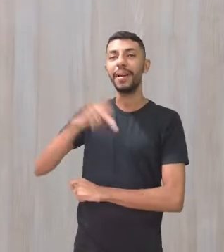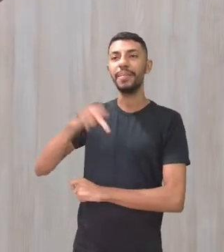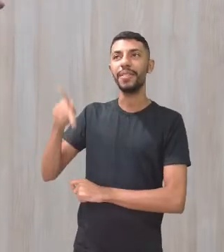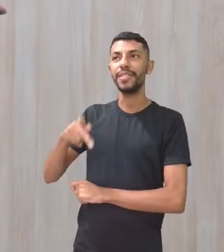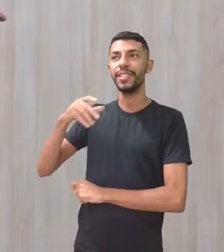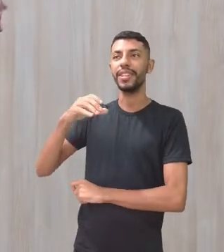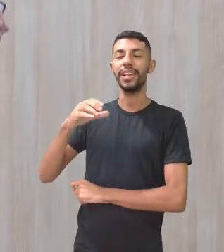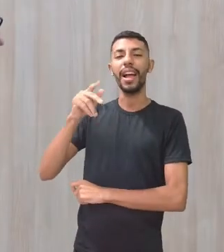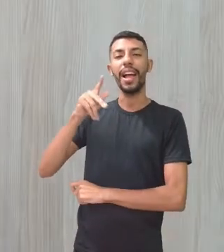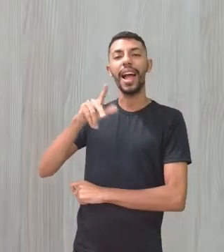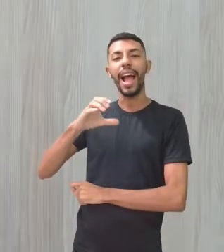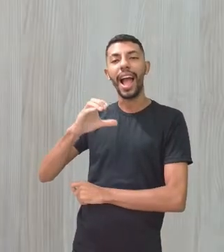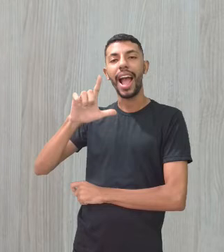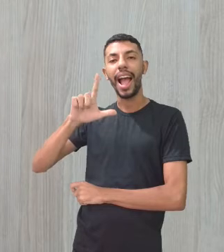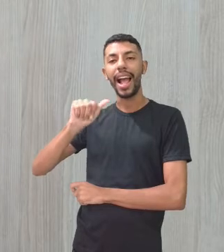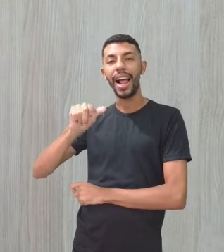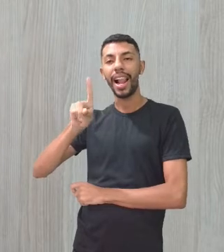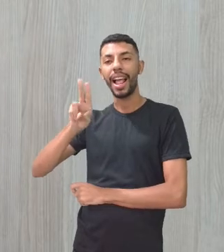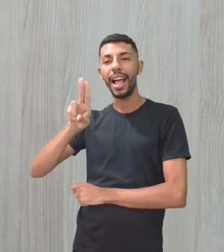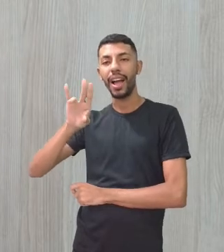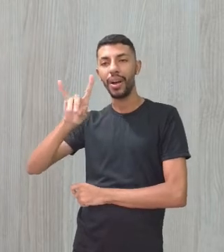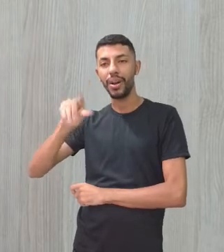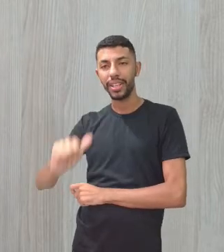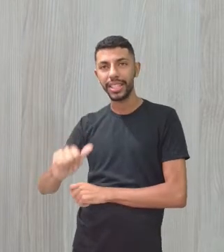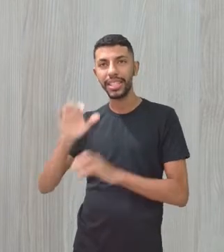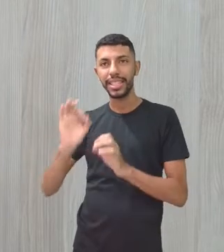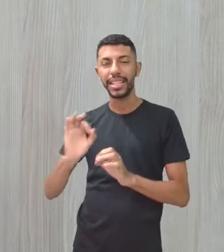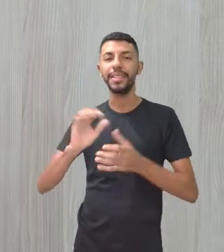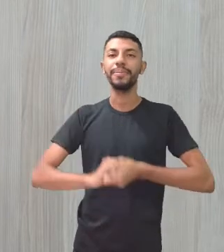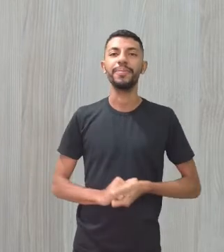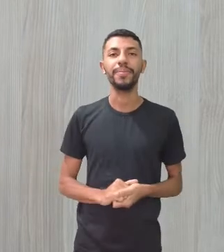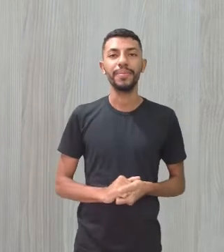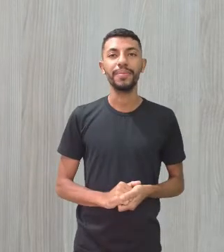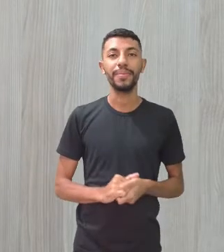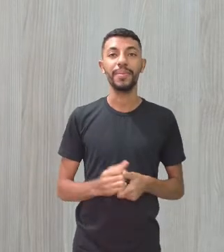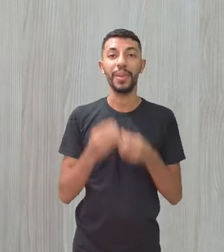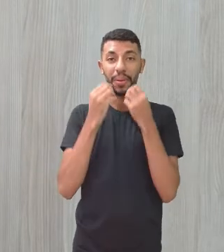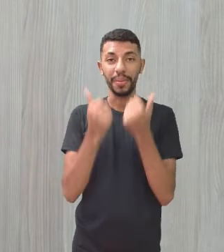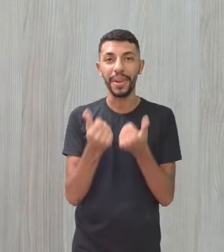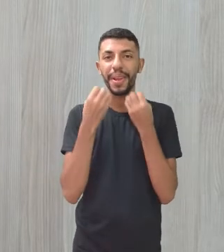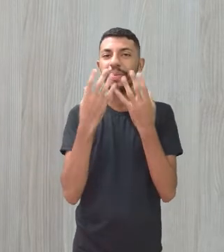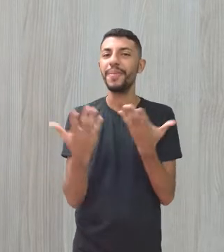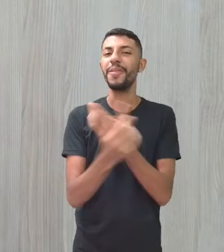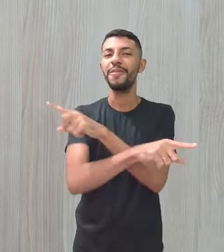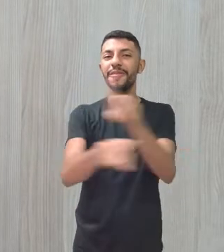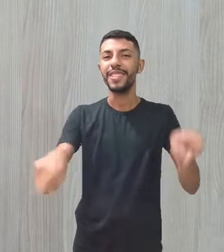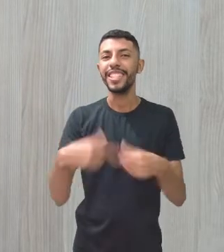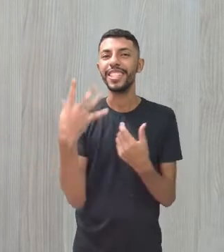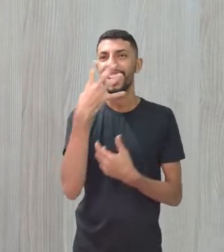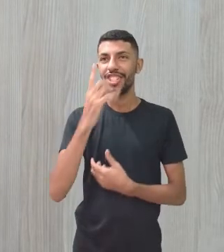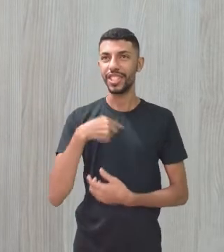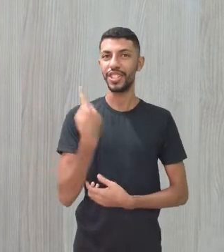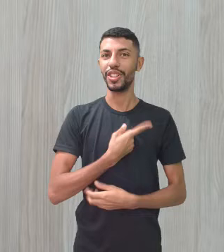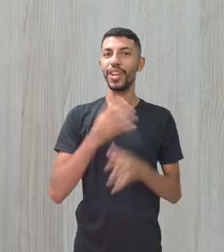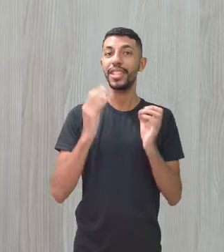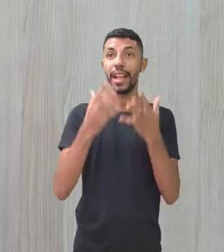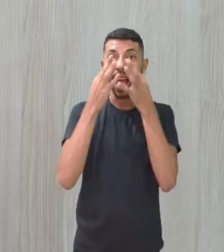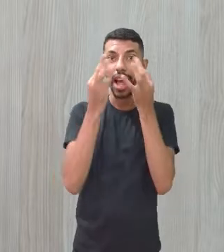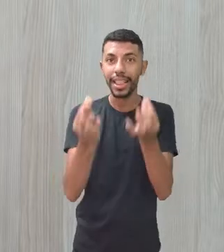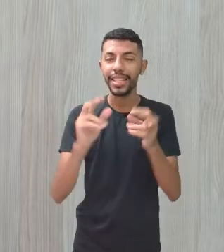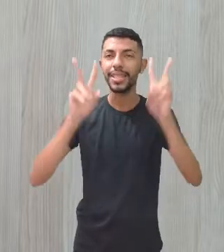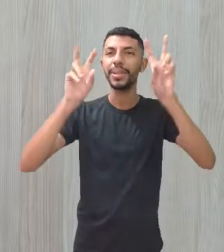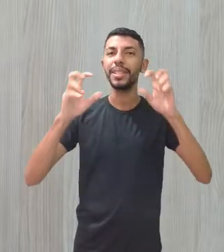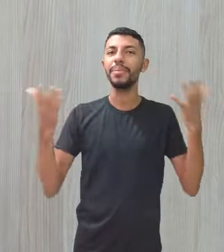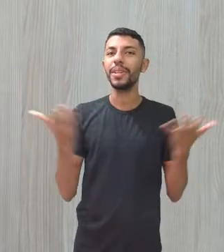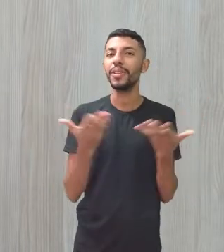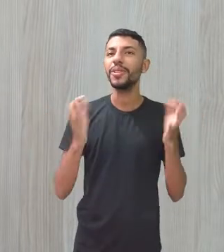Cláudia. E aí, Olá, professora? professor, tudo bem? Que bom que vocês estão aí nos assistindo, né? Prestem atenção ao nosso tema de